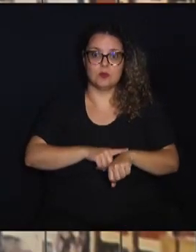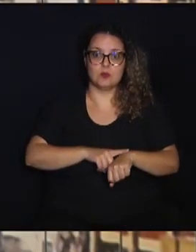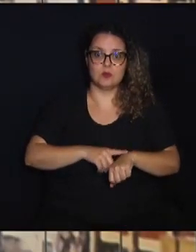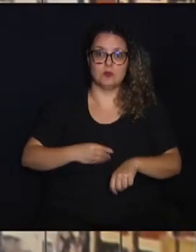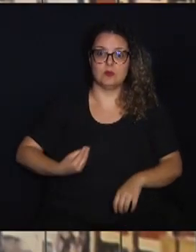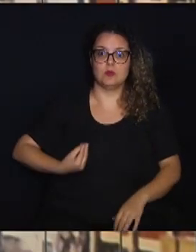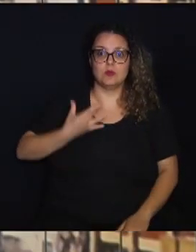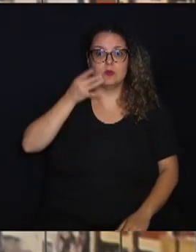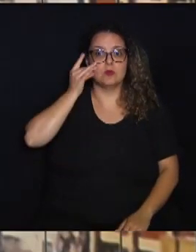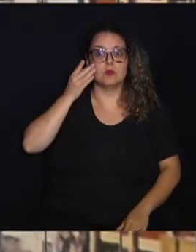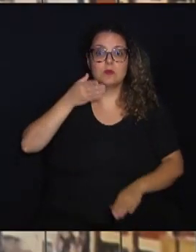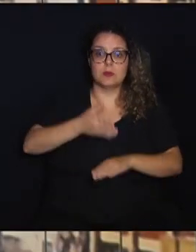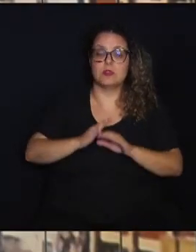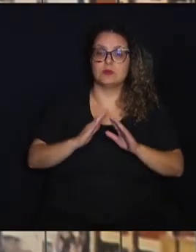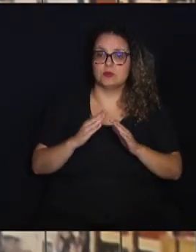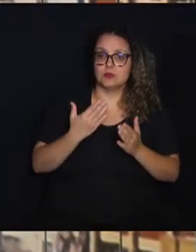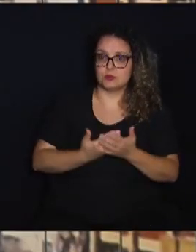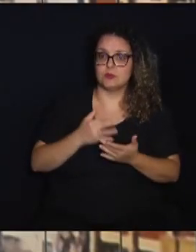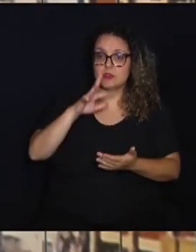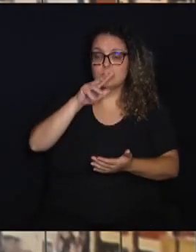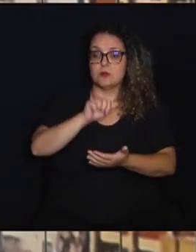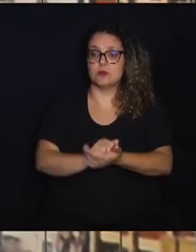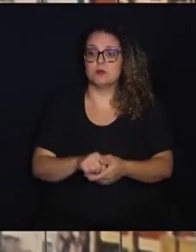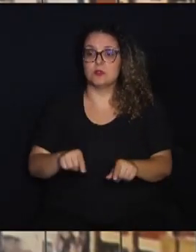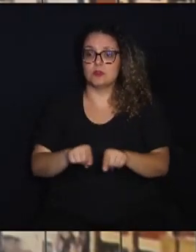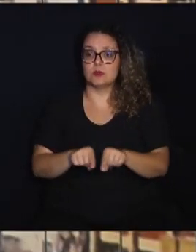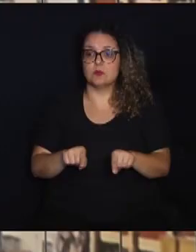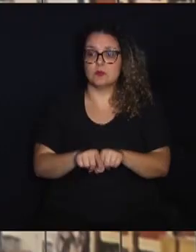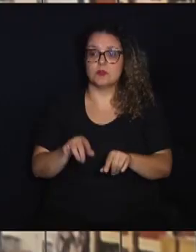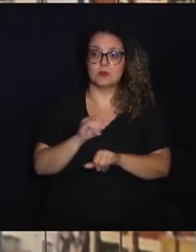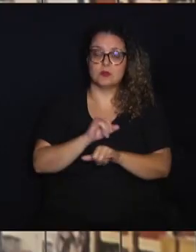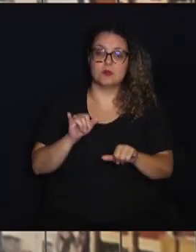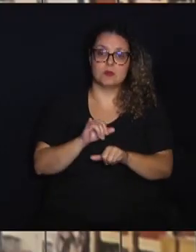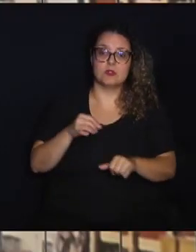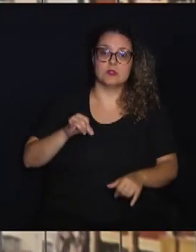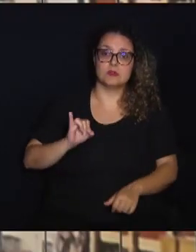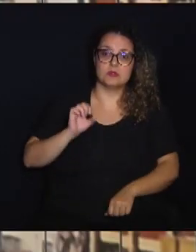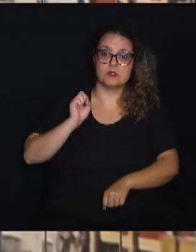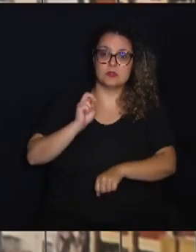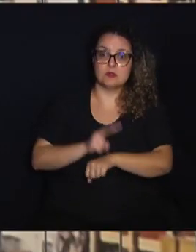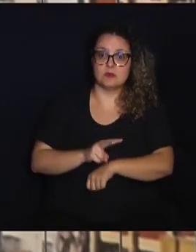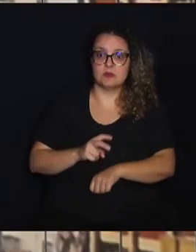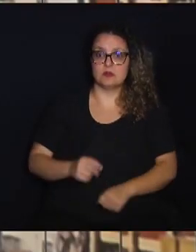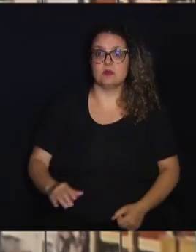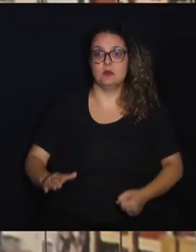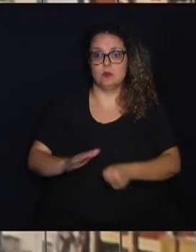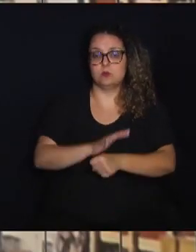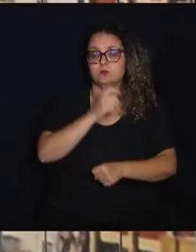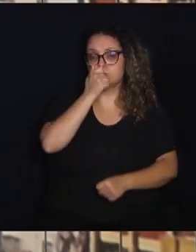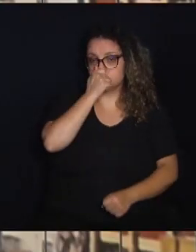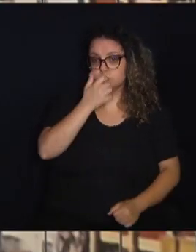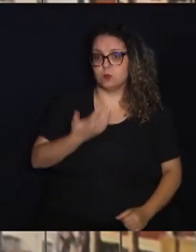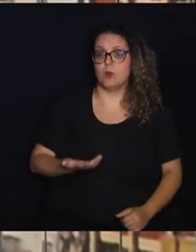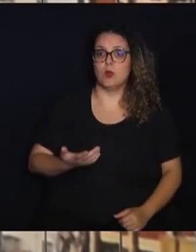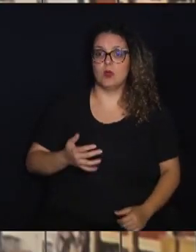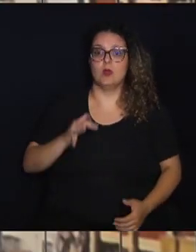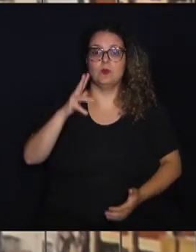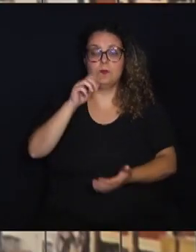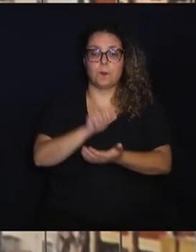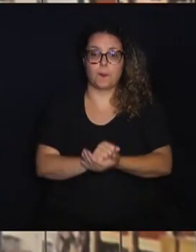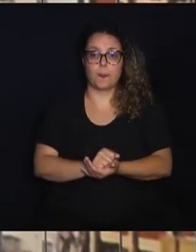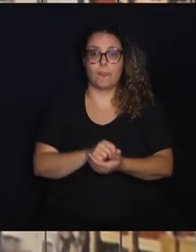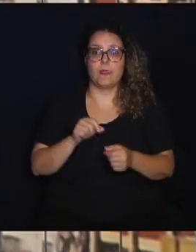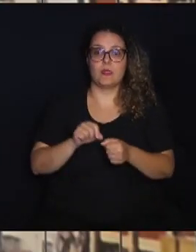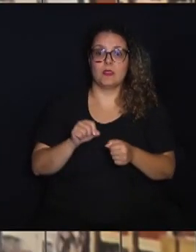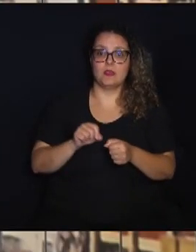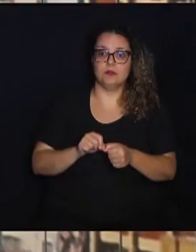comparecer na escola para fazer a matrícula e também é informada caso as vagas já tenham sido preenchidas. O cadastro deve ser feito